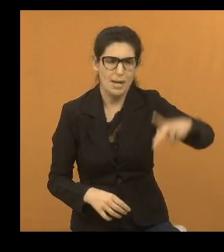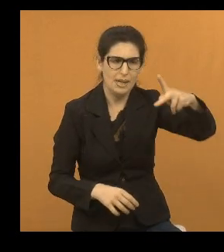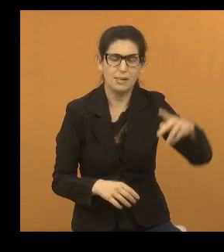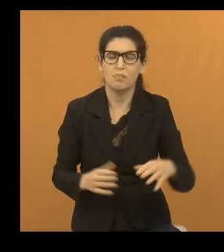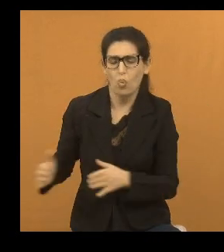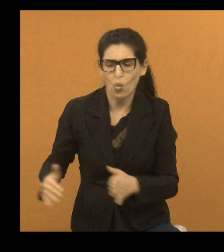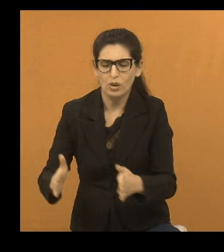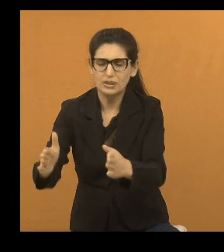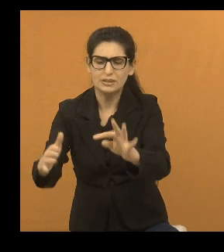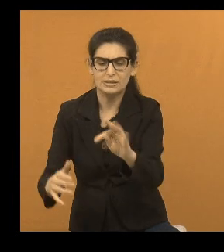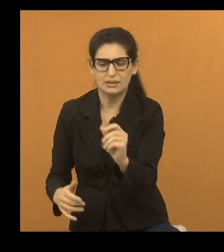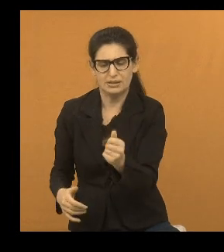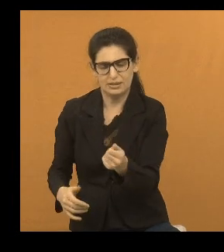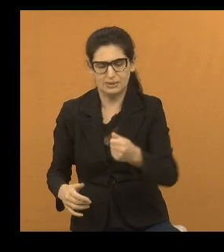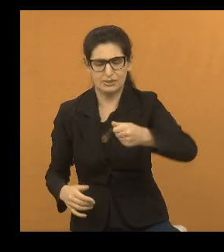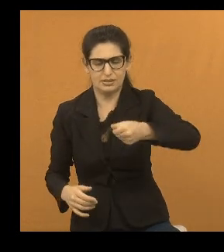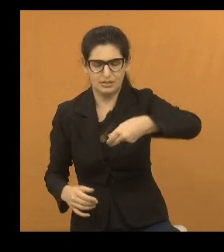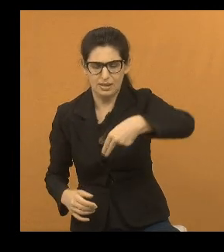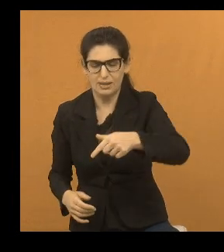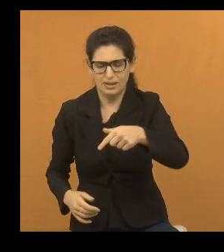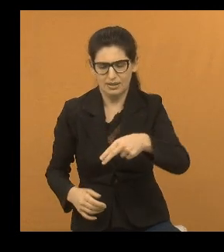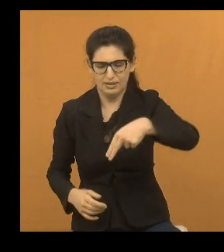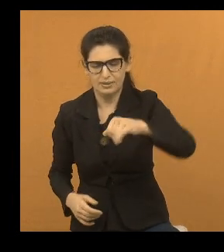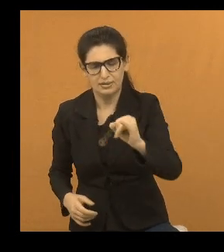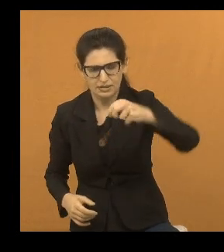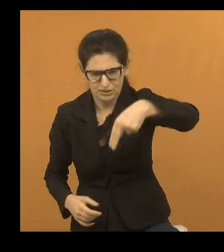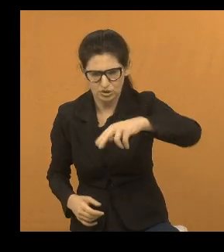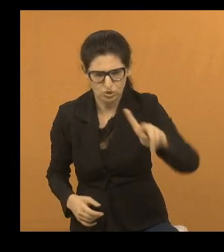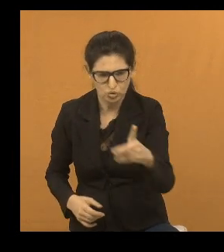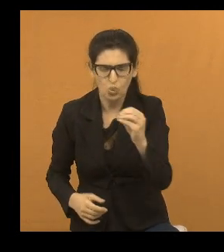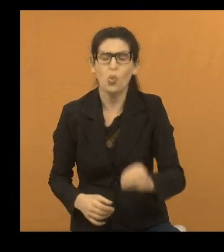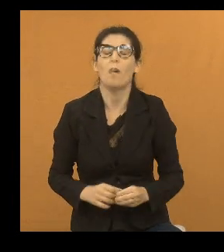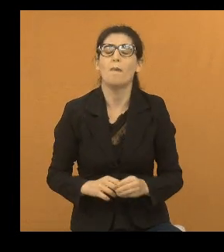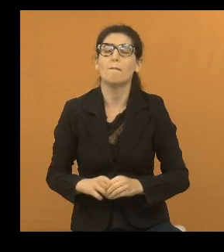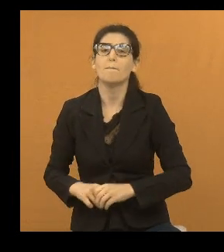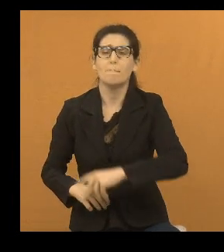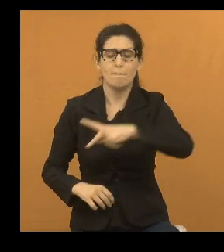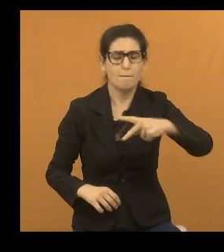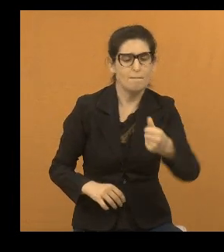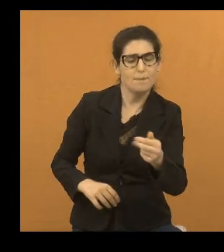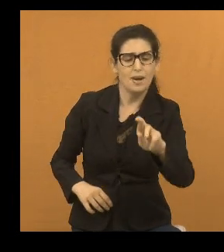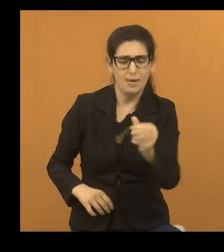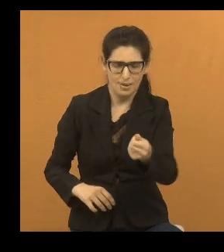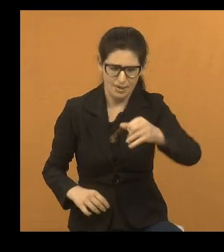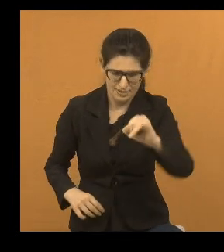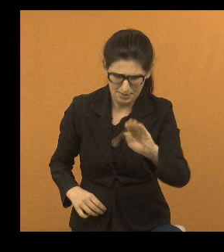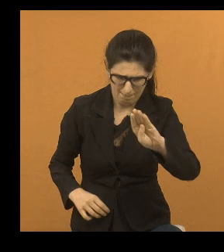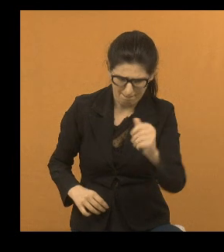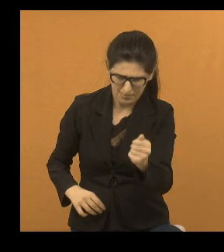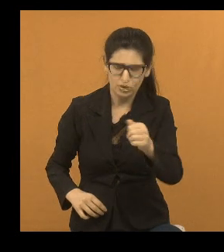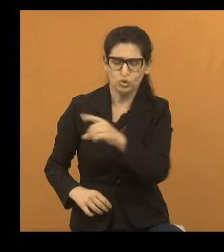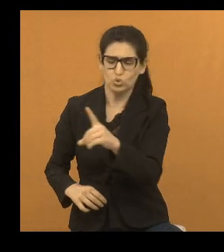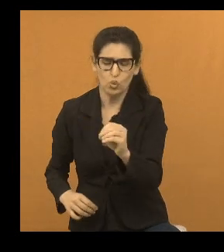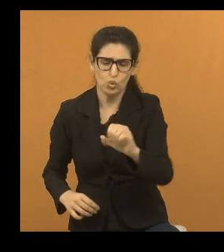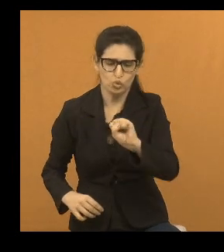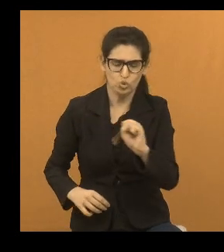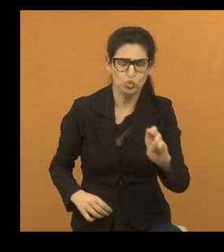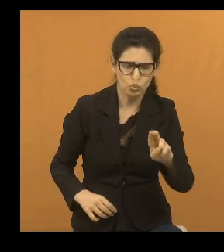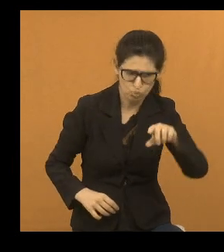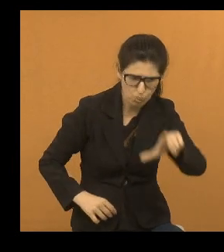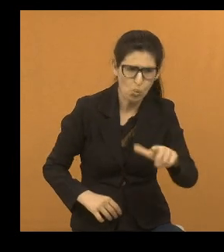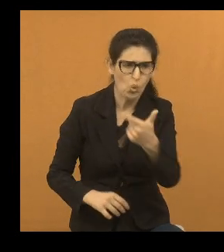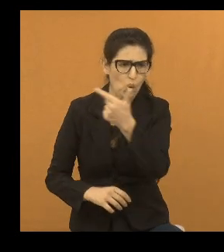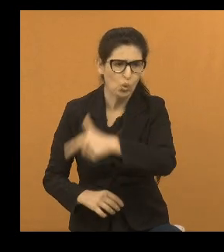do Tanquinho, a Orla do Rio Paraíba do Sul, o Horto Florestal Seu Moura, o Parque Morro do